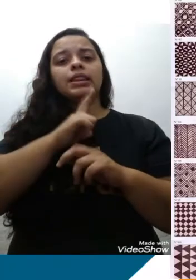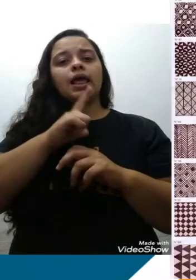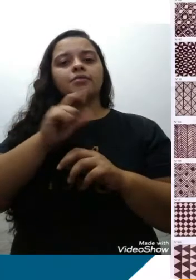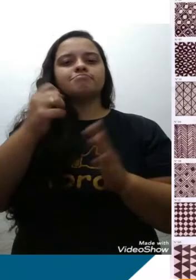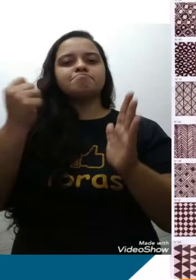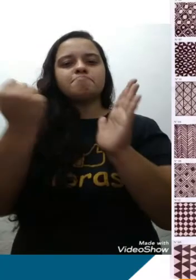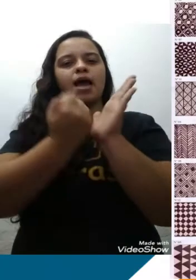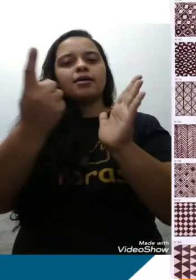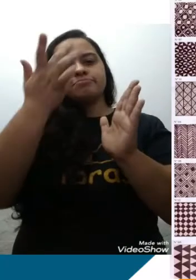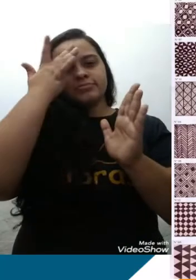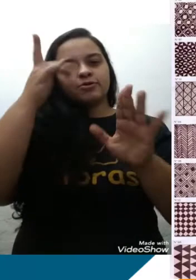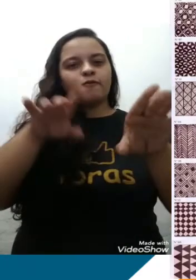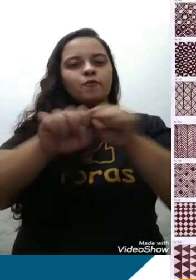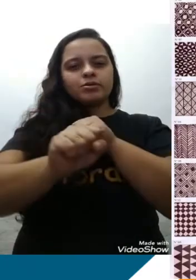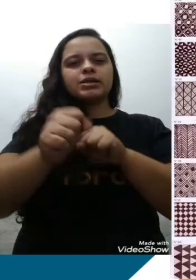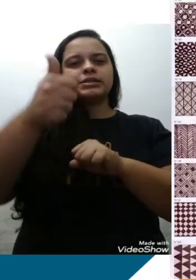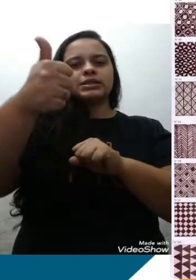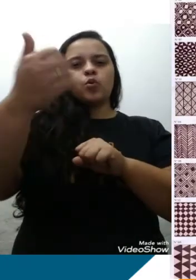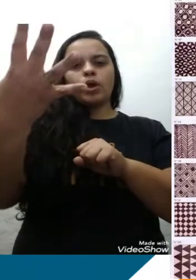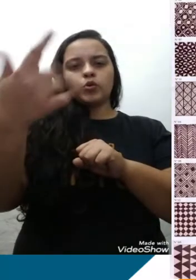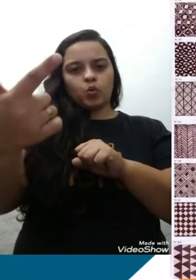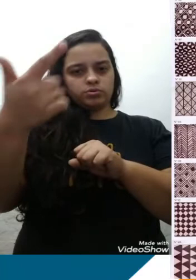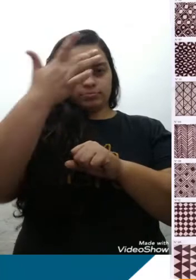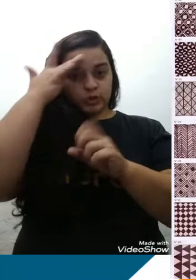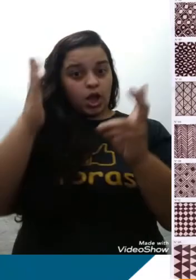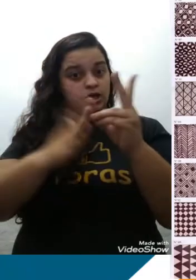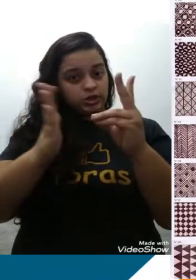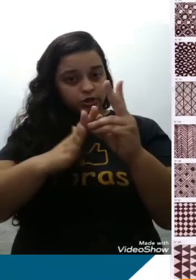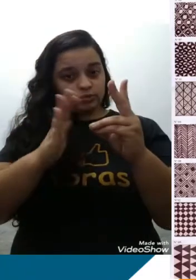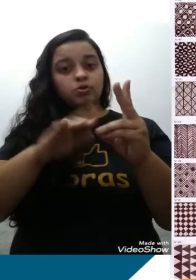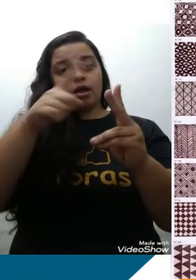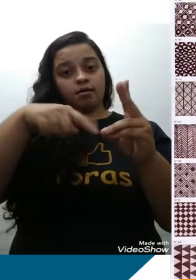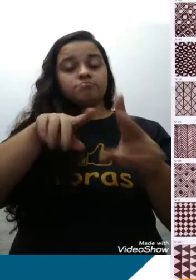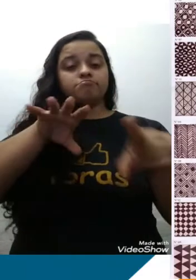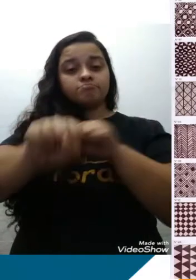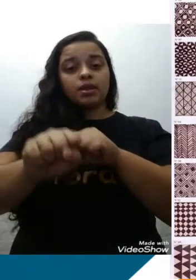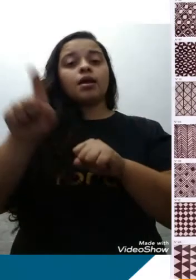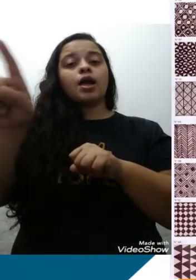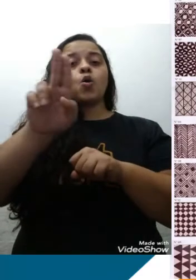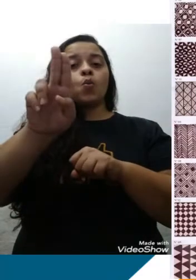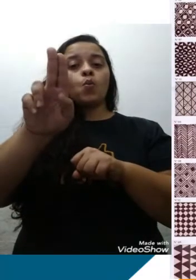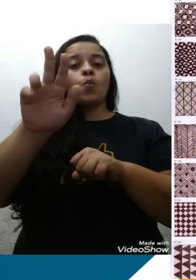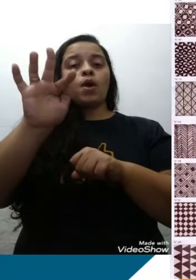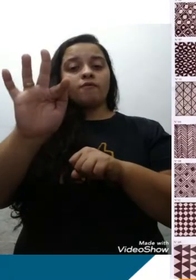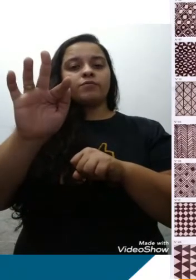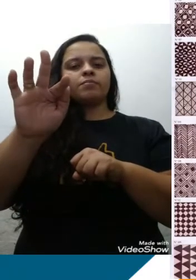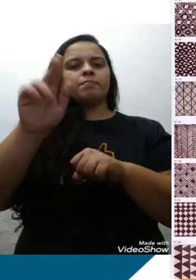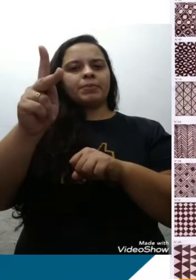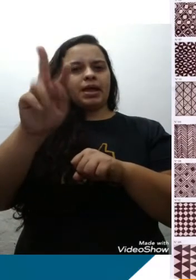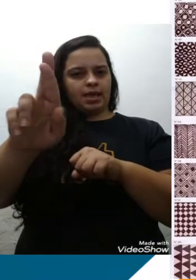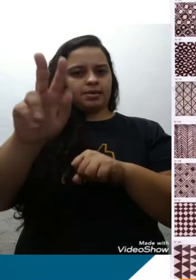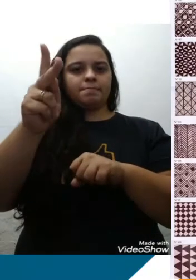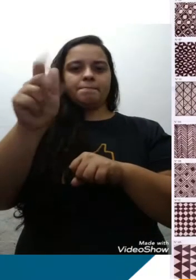ela marca, né, a formatura de um grupo de 142 indígenas que se formaram na Universidade do